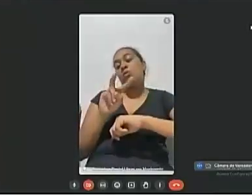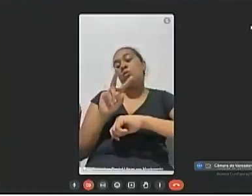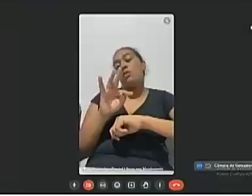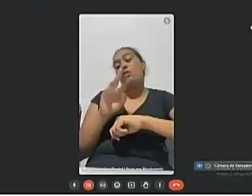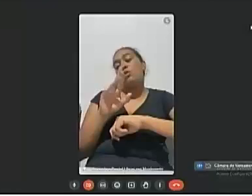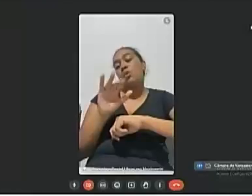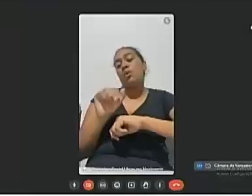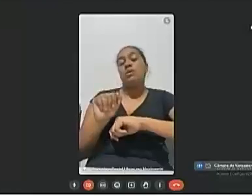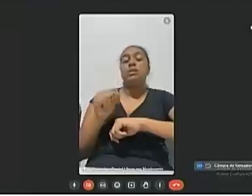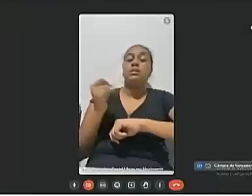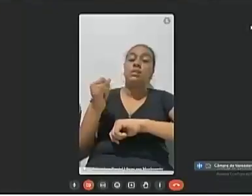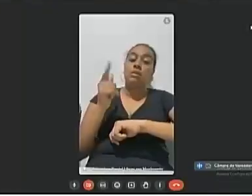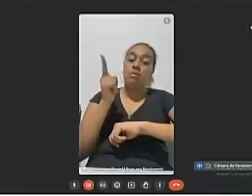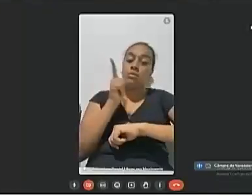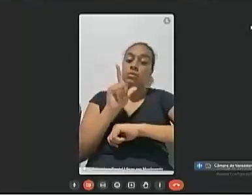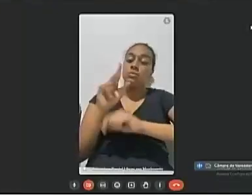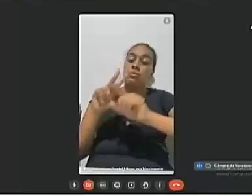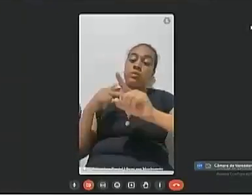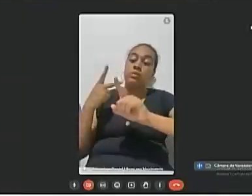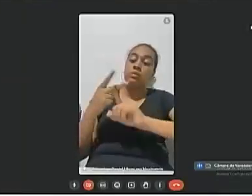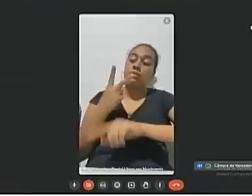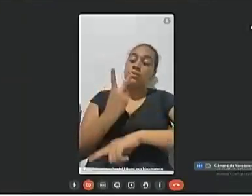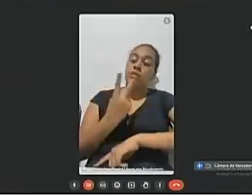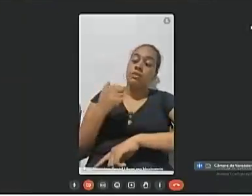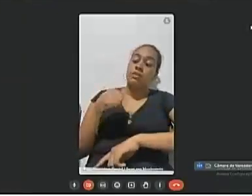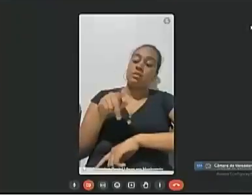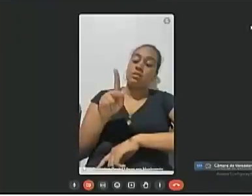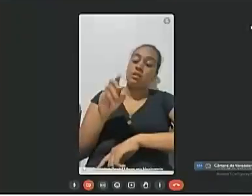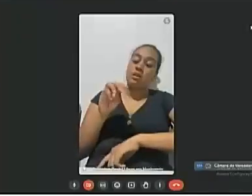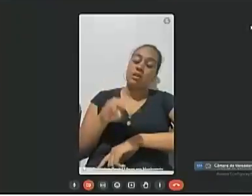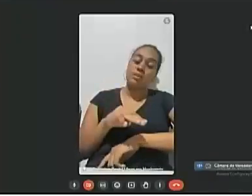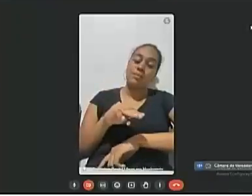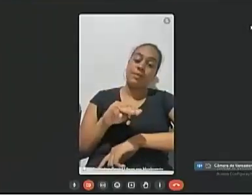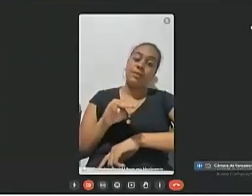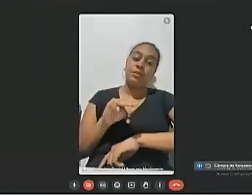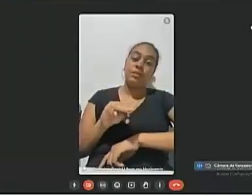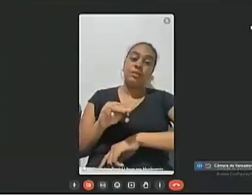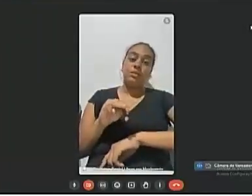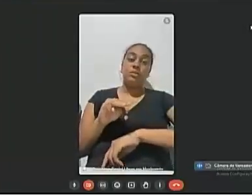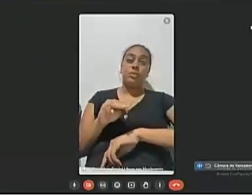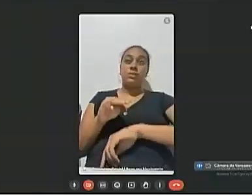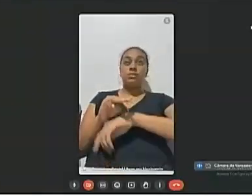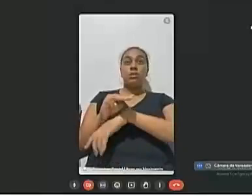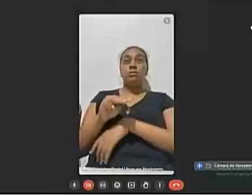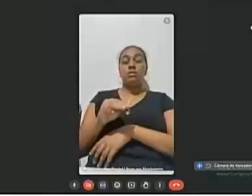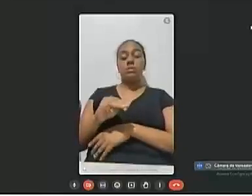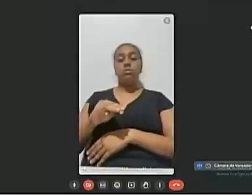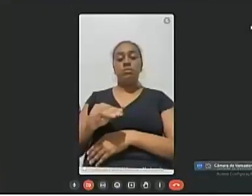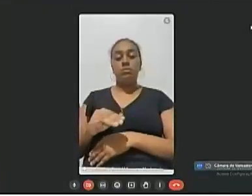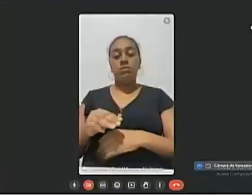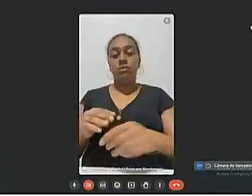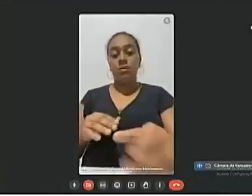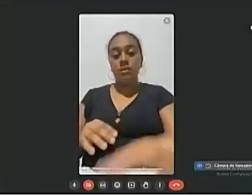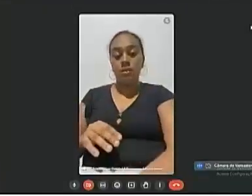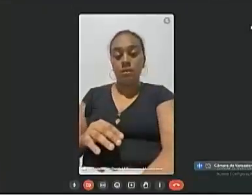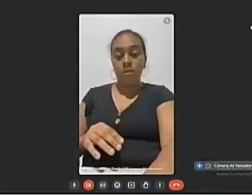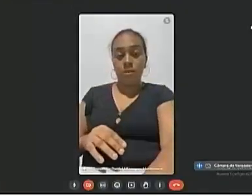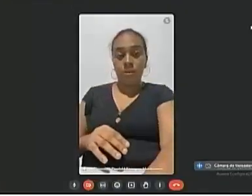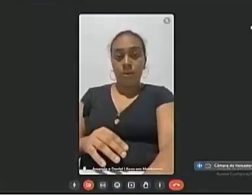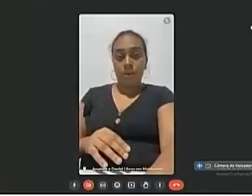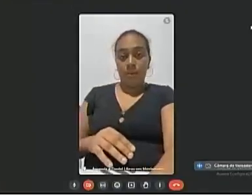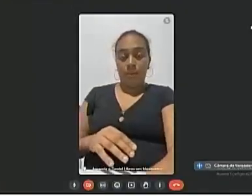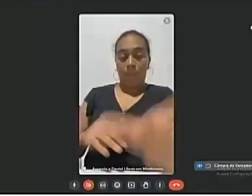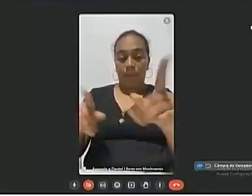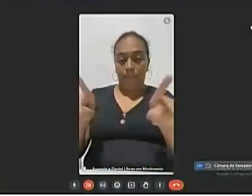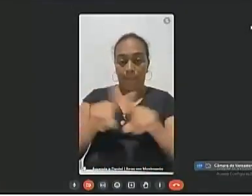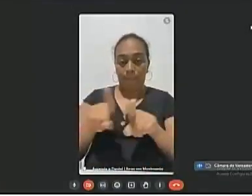Vitória, conseguisse duplicar 27 quilômetros de calha, a gente teria um resultado teórico que eu já